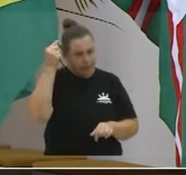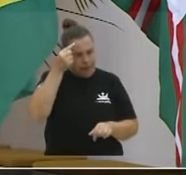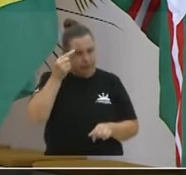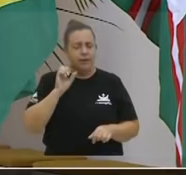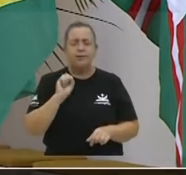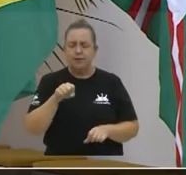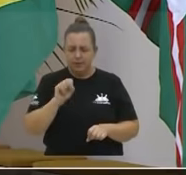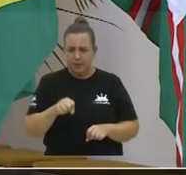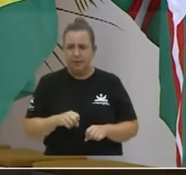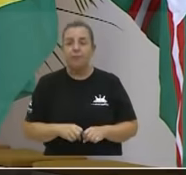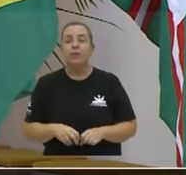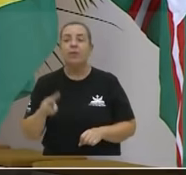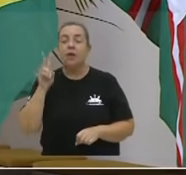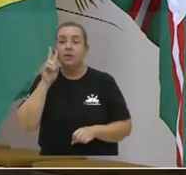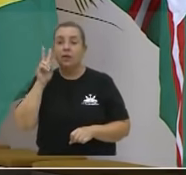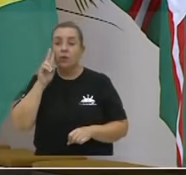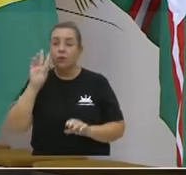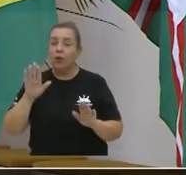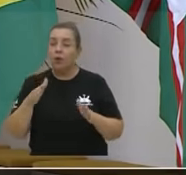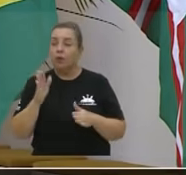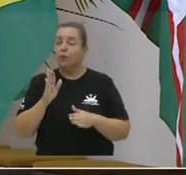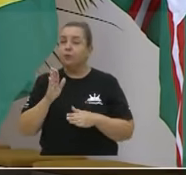Segunda-feira, quando Jesus vai a